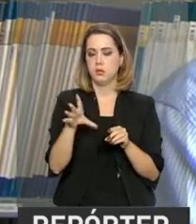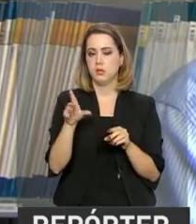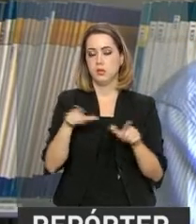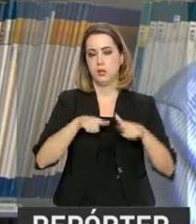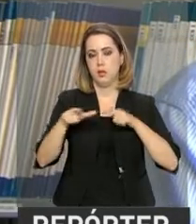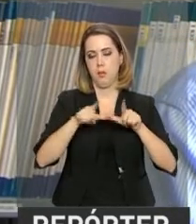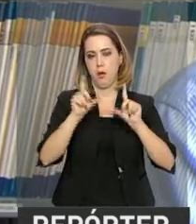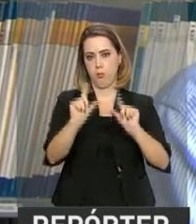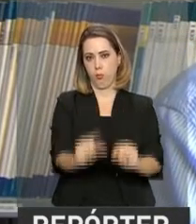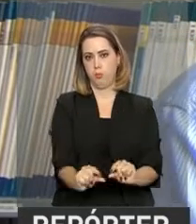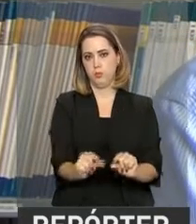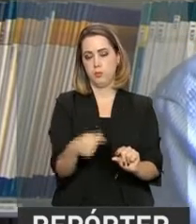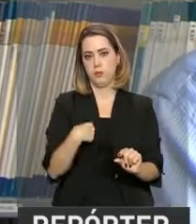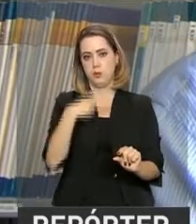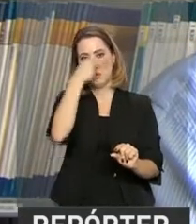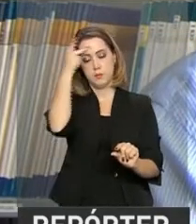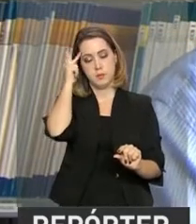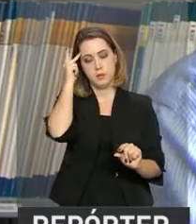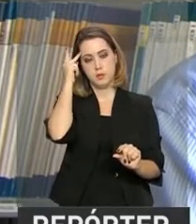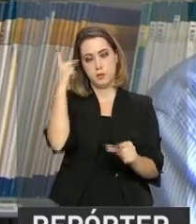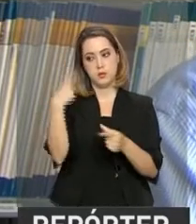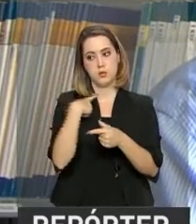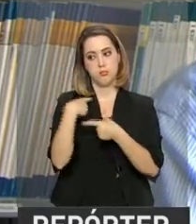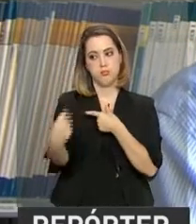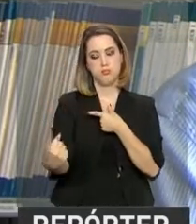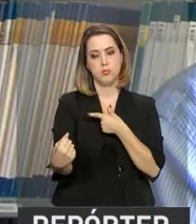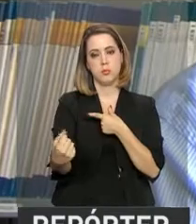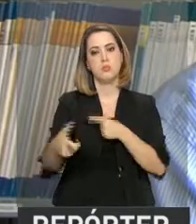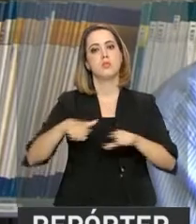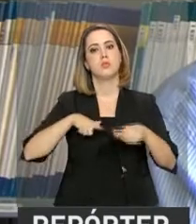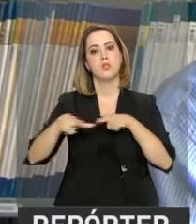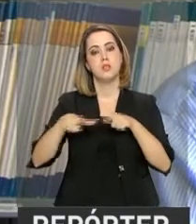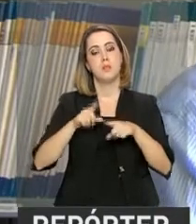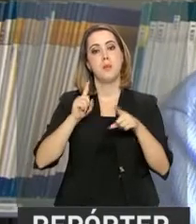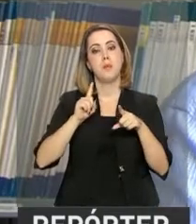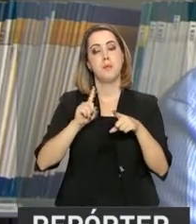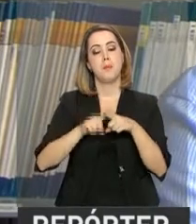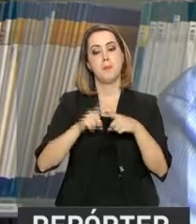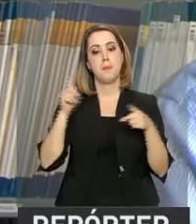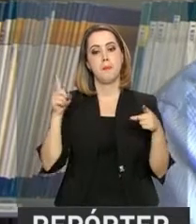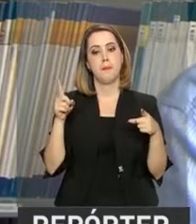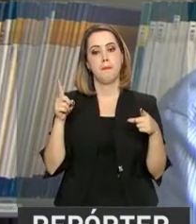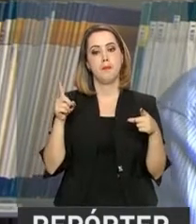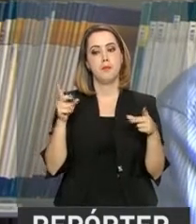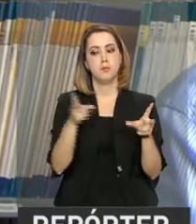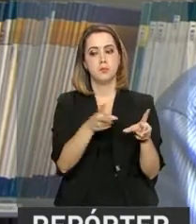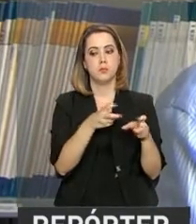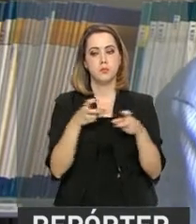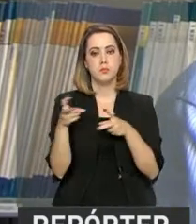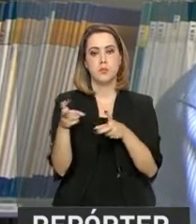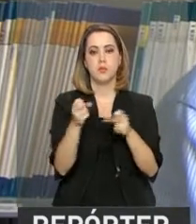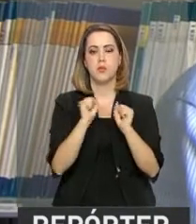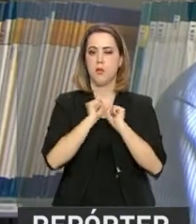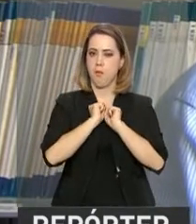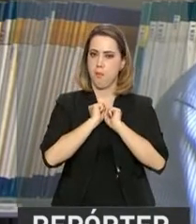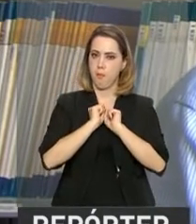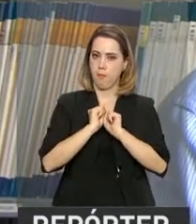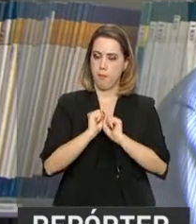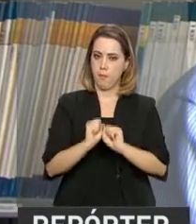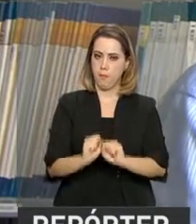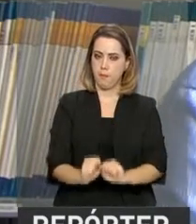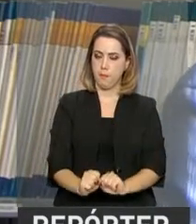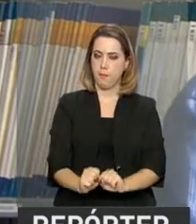utilizada aquelas pessoas que estão fora na força de trabalho mas que deve estar detectado nelas um potencial